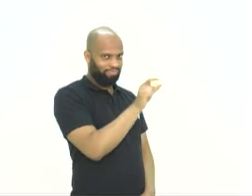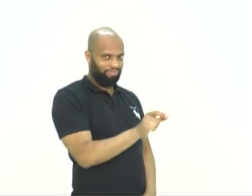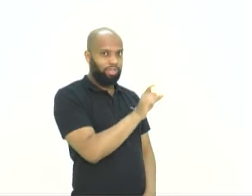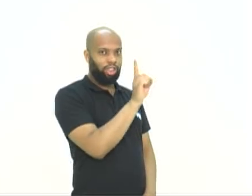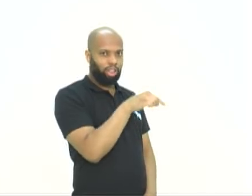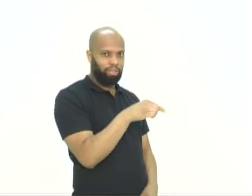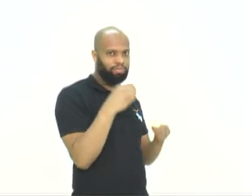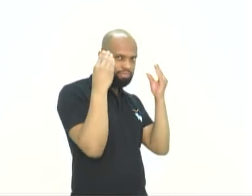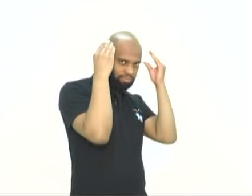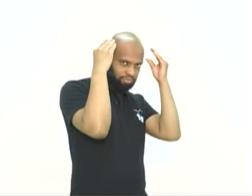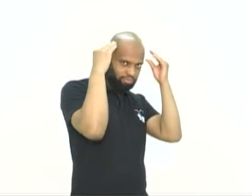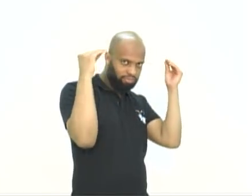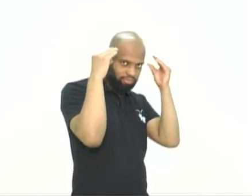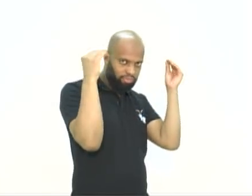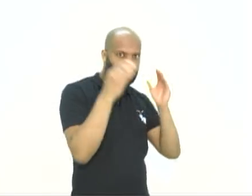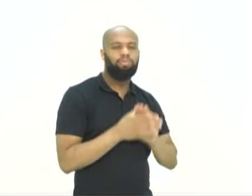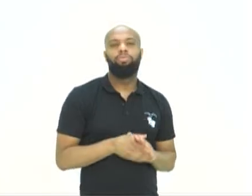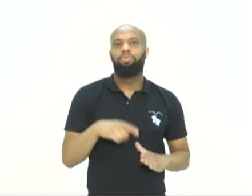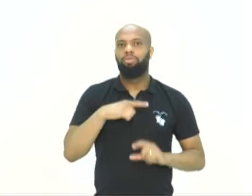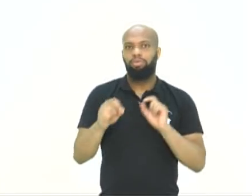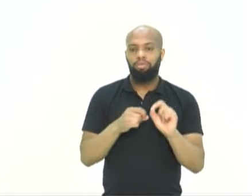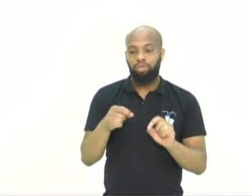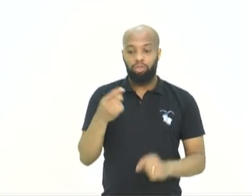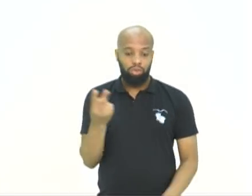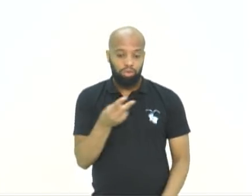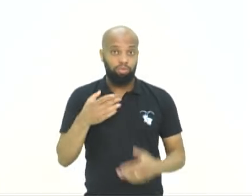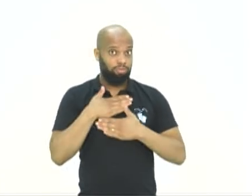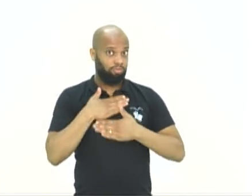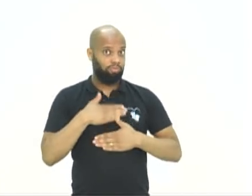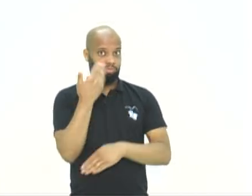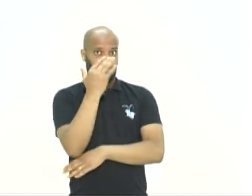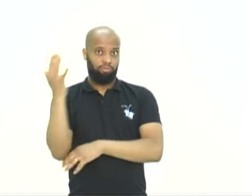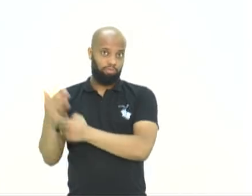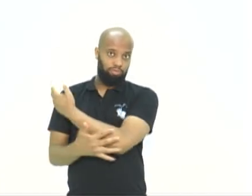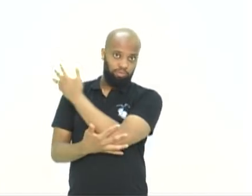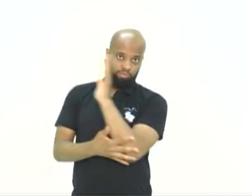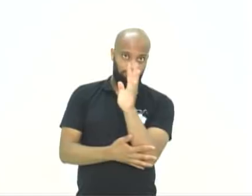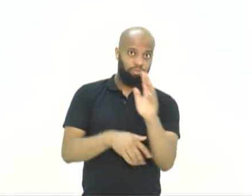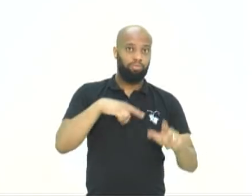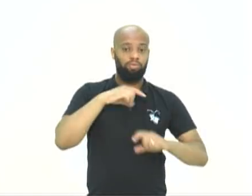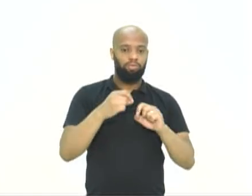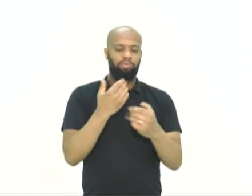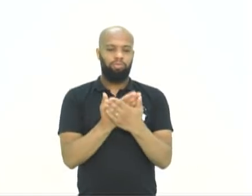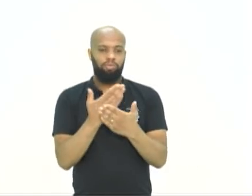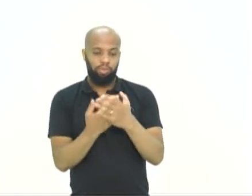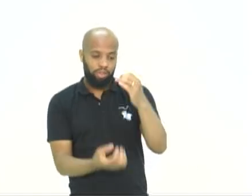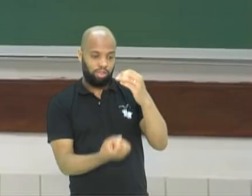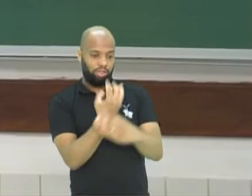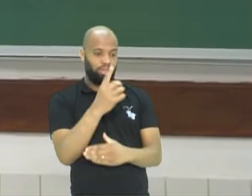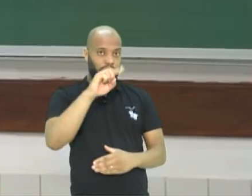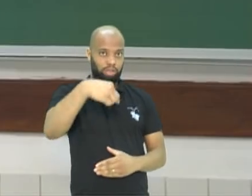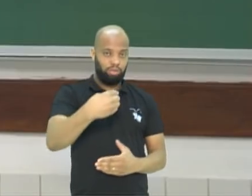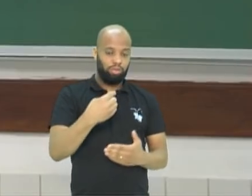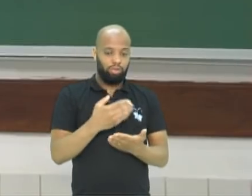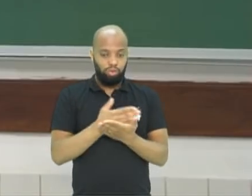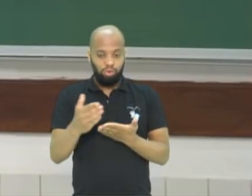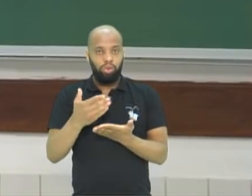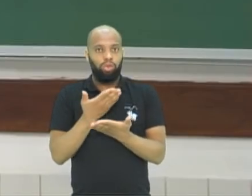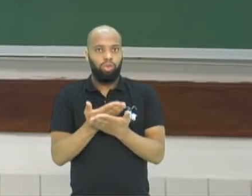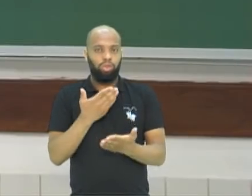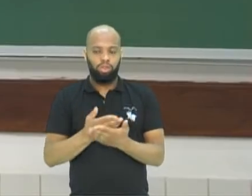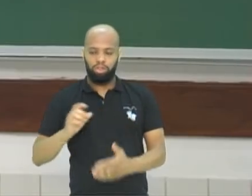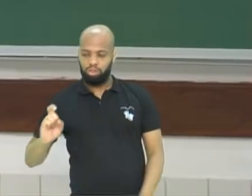fascínio pela natureza. Segundo, eram criacionistas e viraram evolucionistas. Não esqueçam disso.